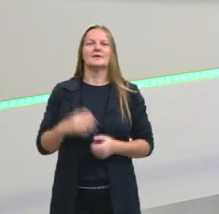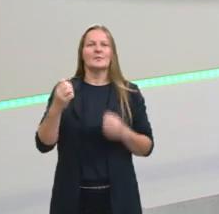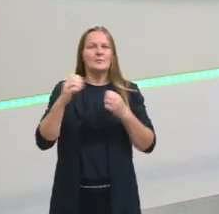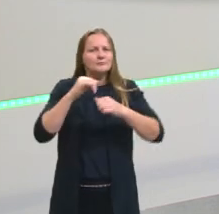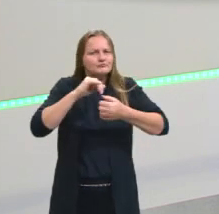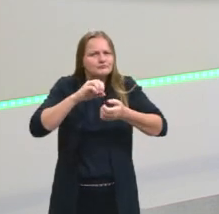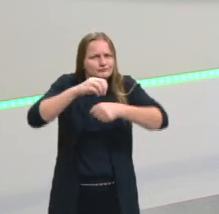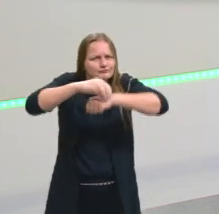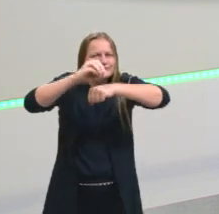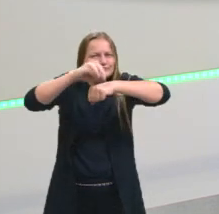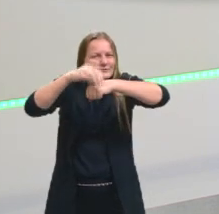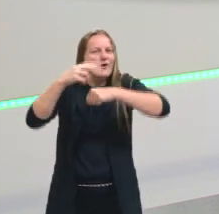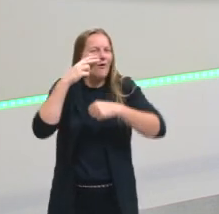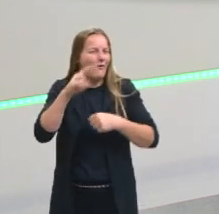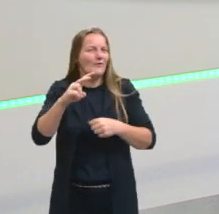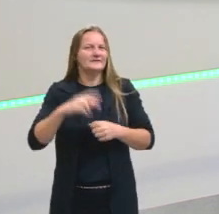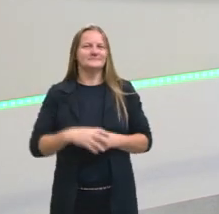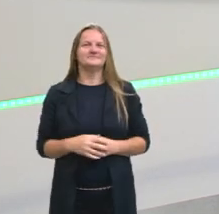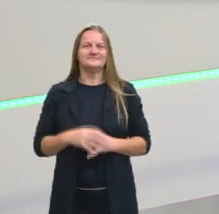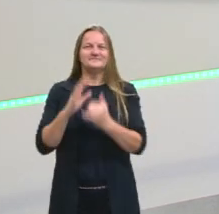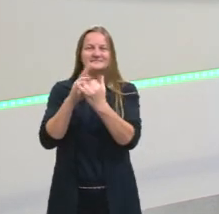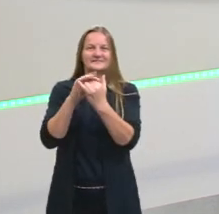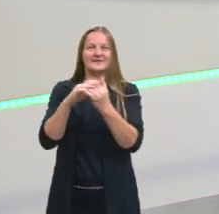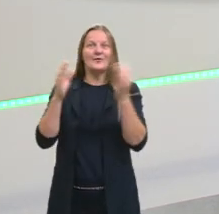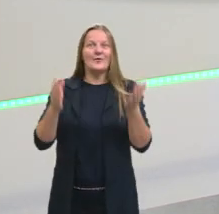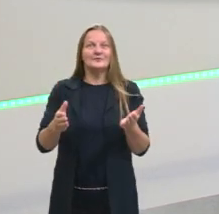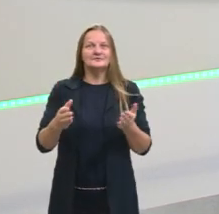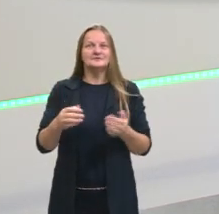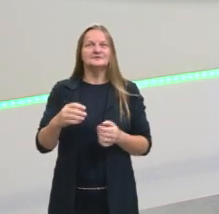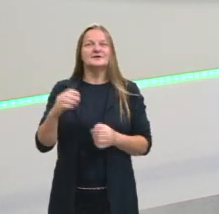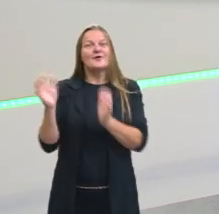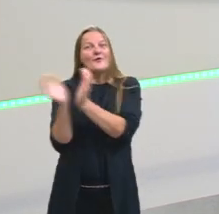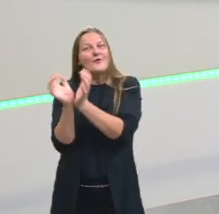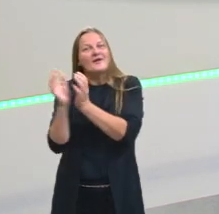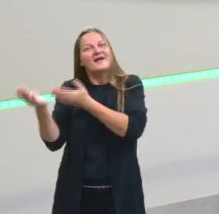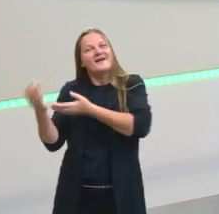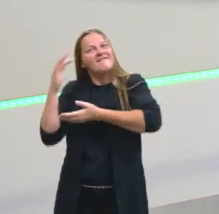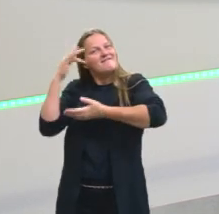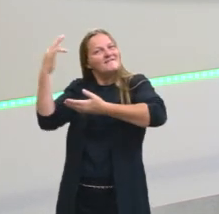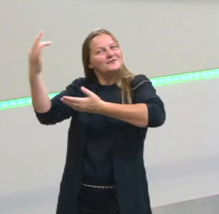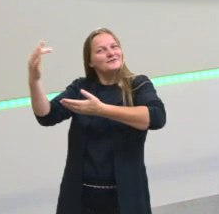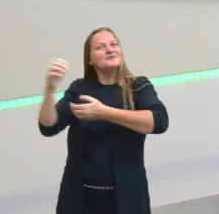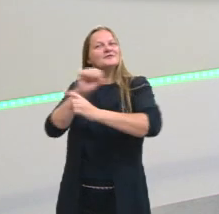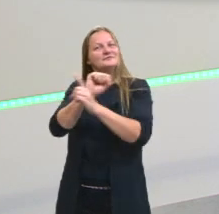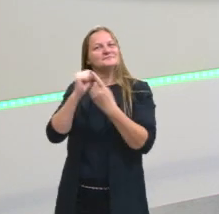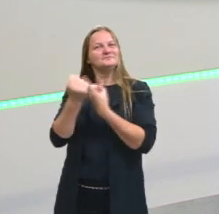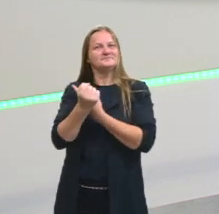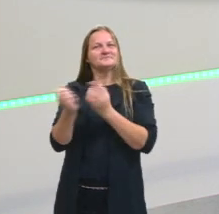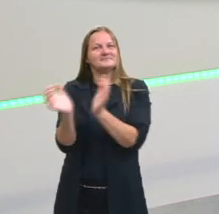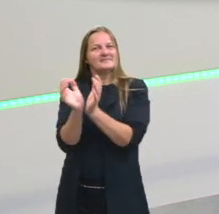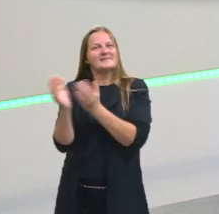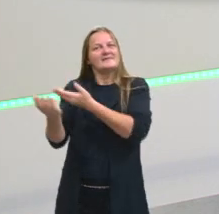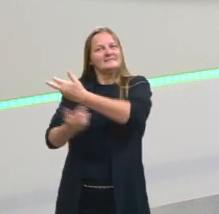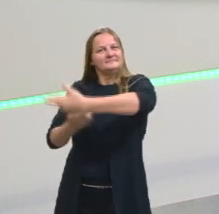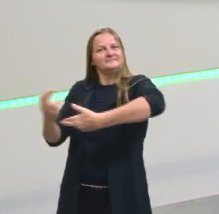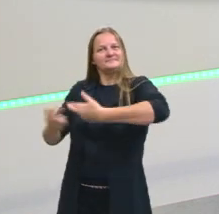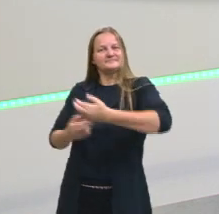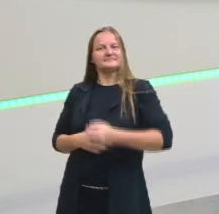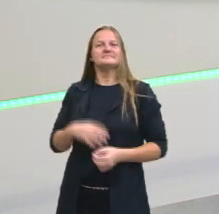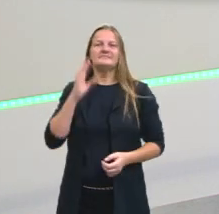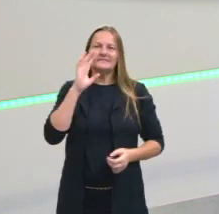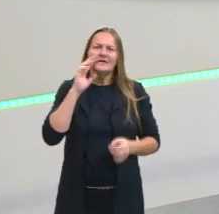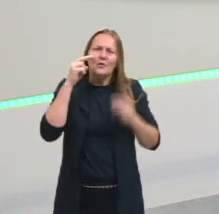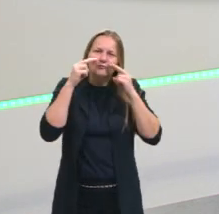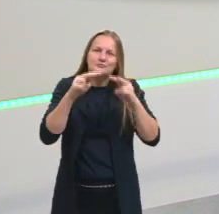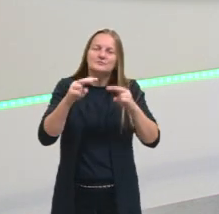Recomendo vocês darem uma olhadinha e hoje em dia o professor por Ele é meu colega dando aulas de Filosofia e Sociologia tão bem legais